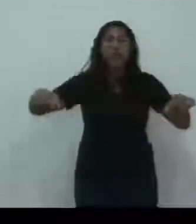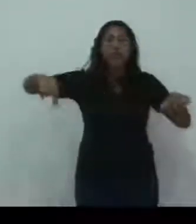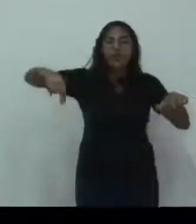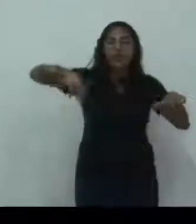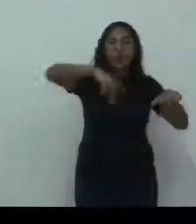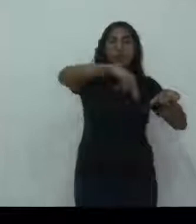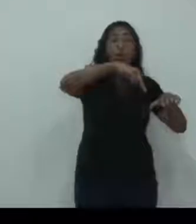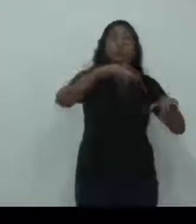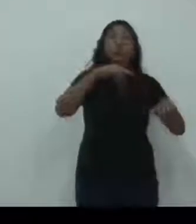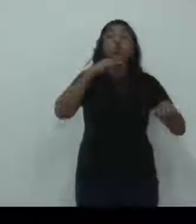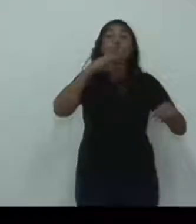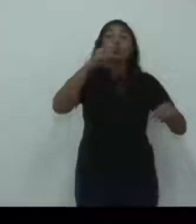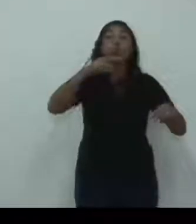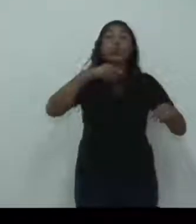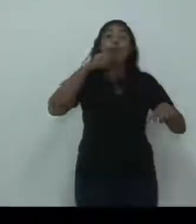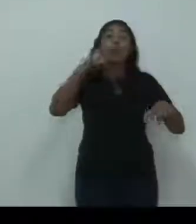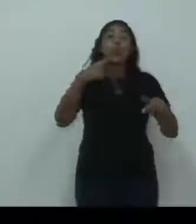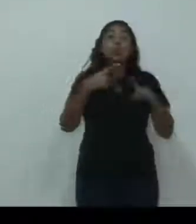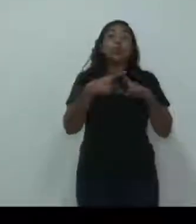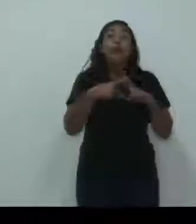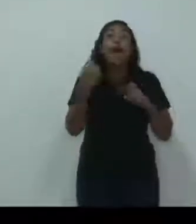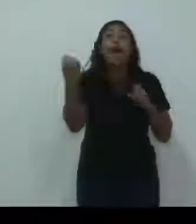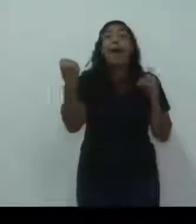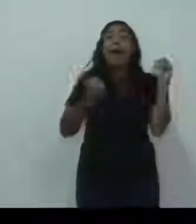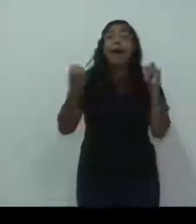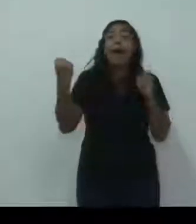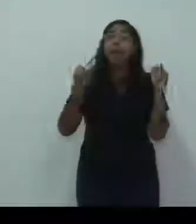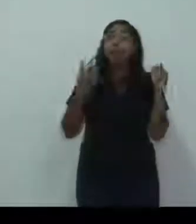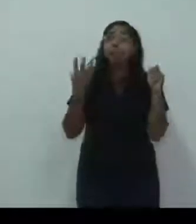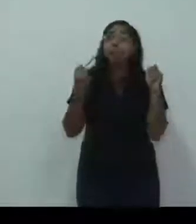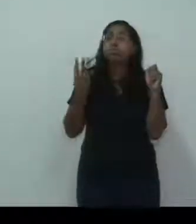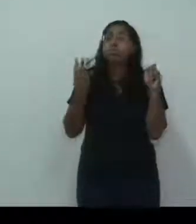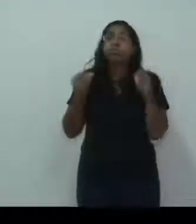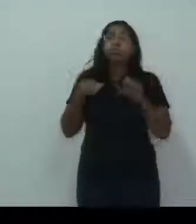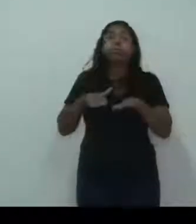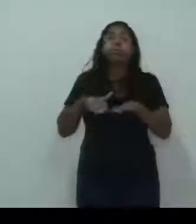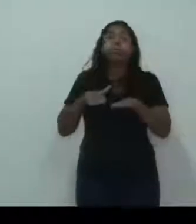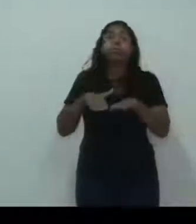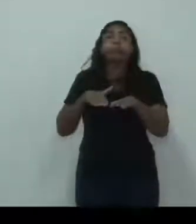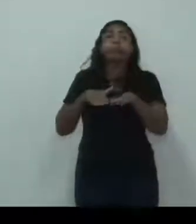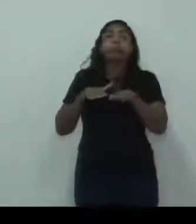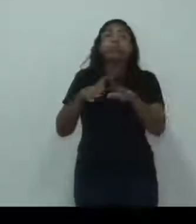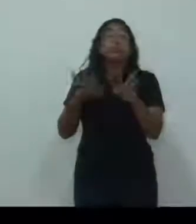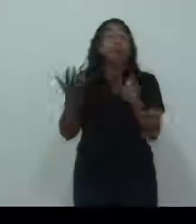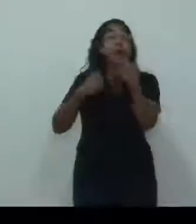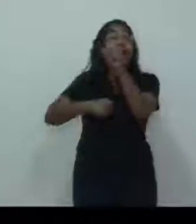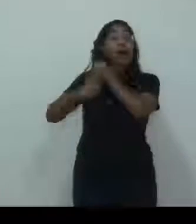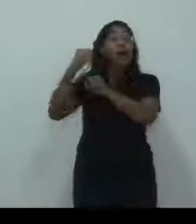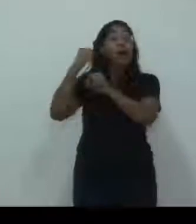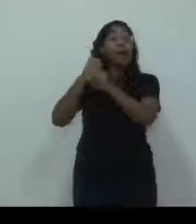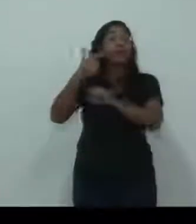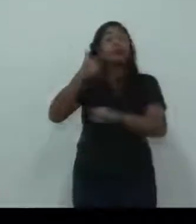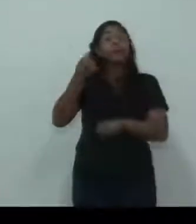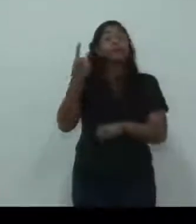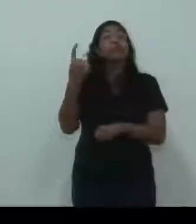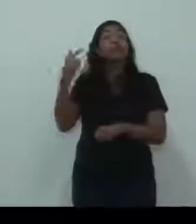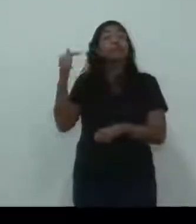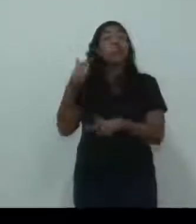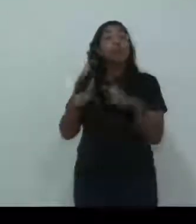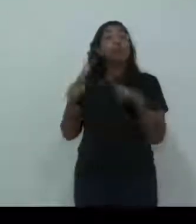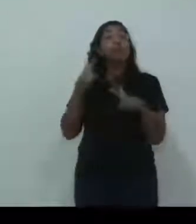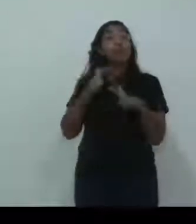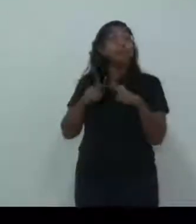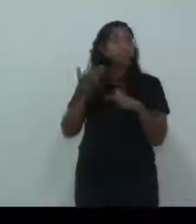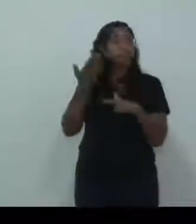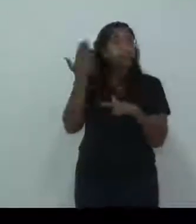Porque o trânsito precisa de uma análise ali, já desde 2017. Eu fiz uma outra indicação também, enquanto vai passando o vídeo, no próprio balão da